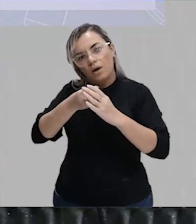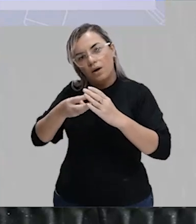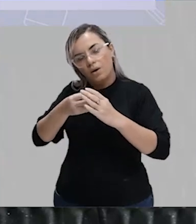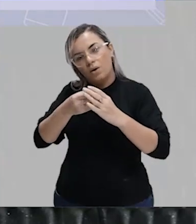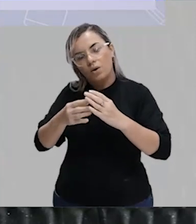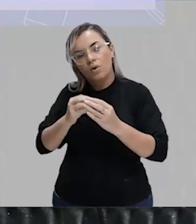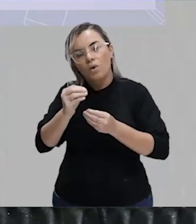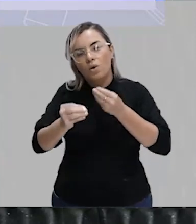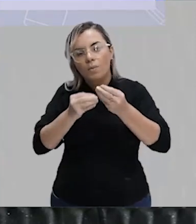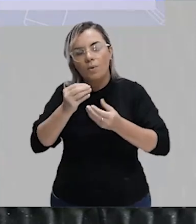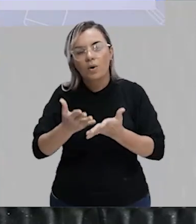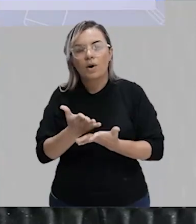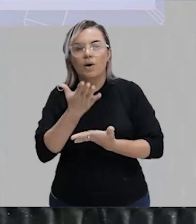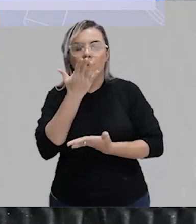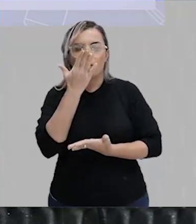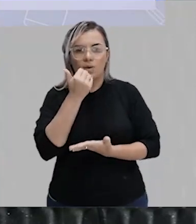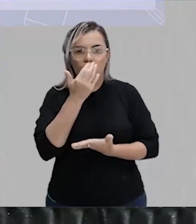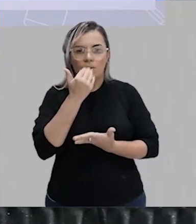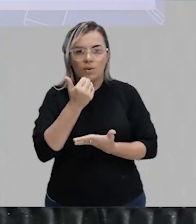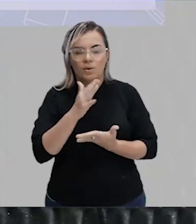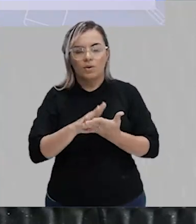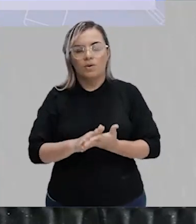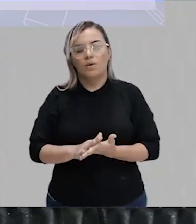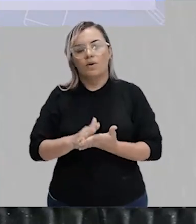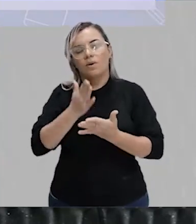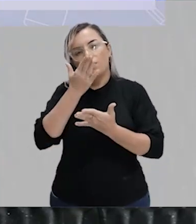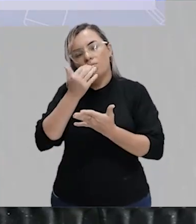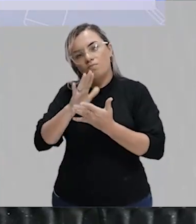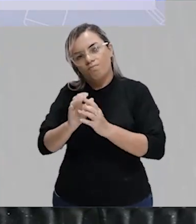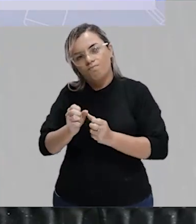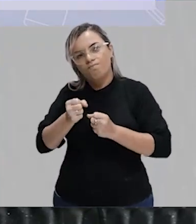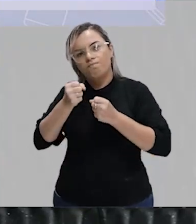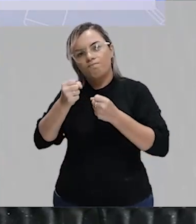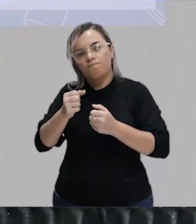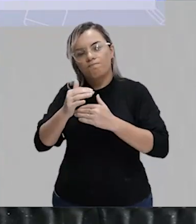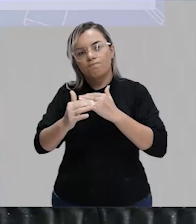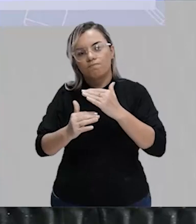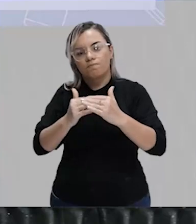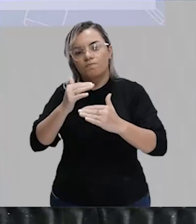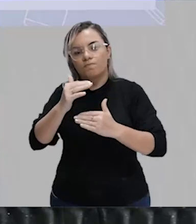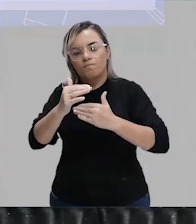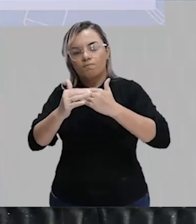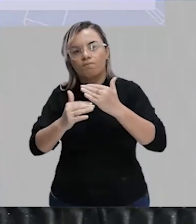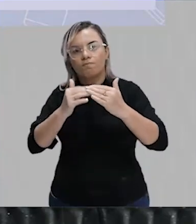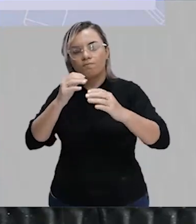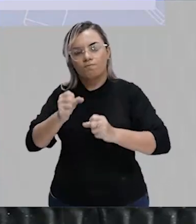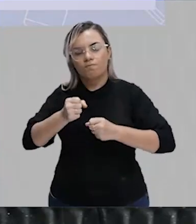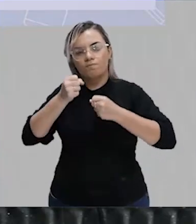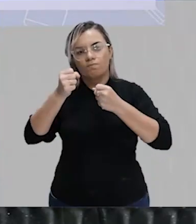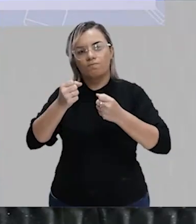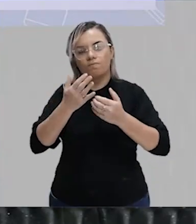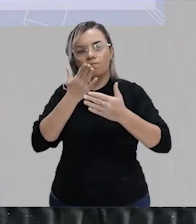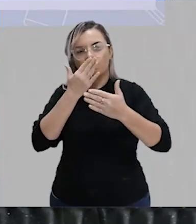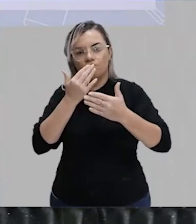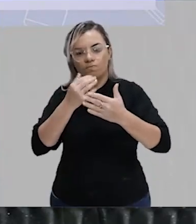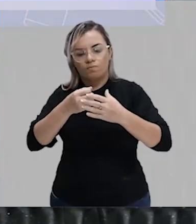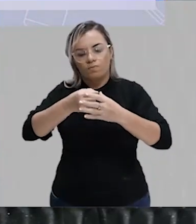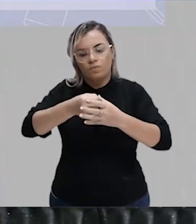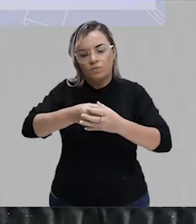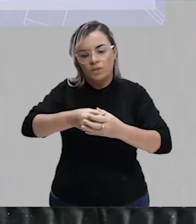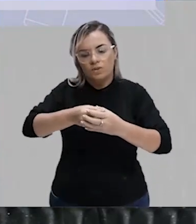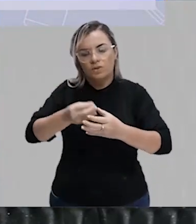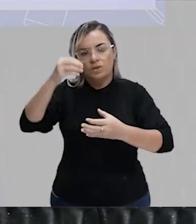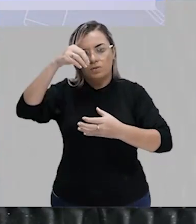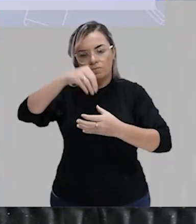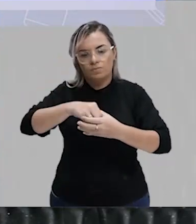embrião. Vitelo, ele é uma substância nutritiva para alimentar, fornecer energia e nutrientes para o embrião,